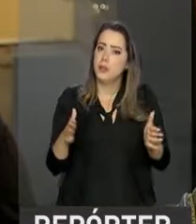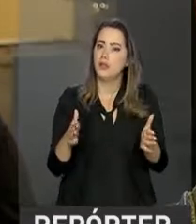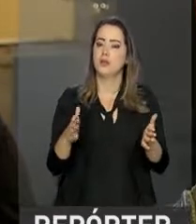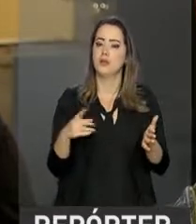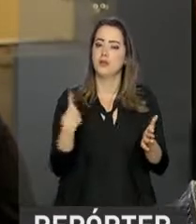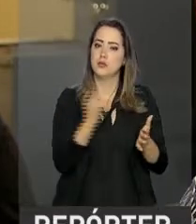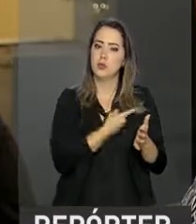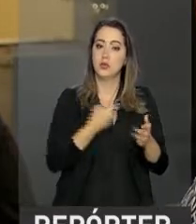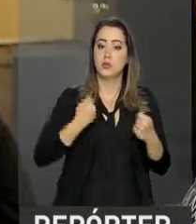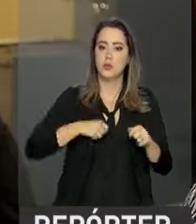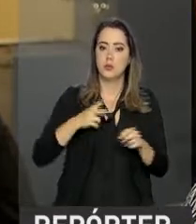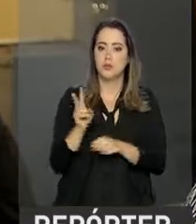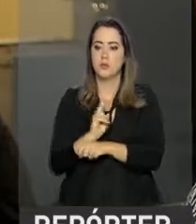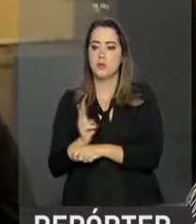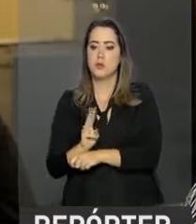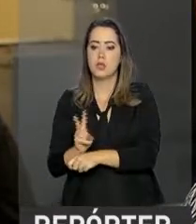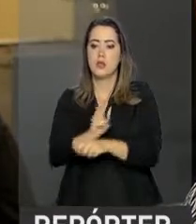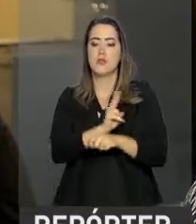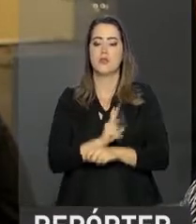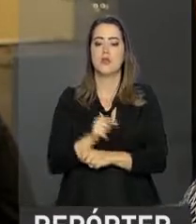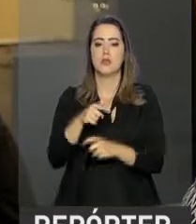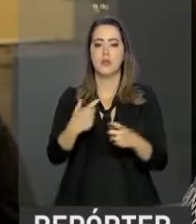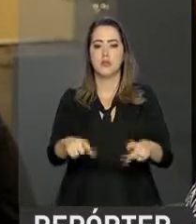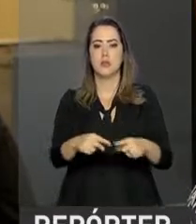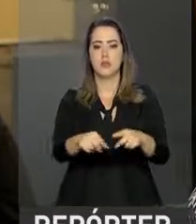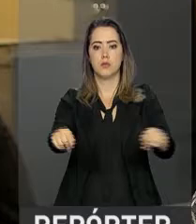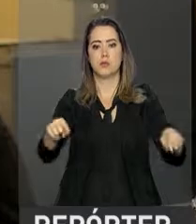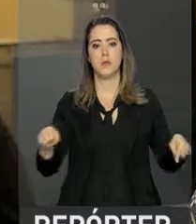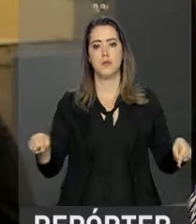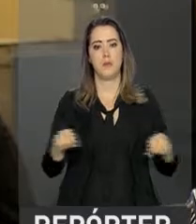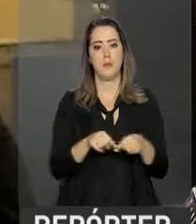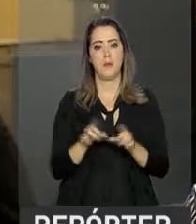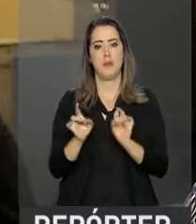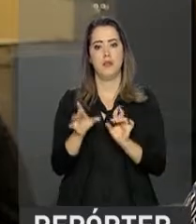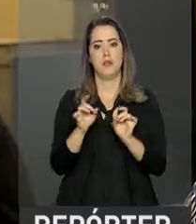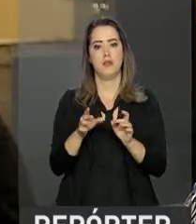é a nossa obrigação realizar fiscalização em cima dessas lojas que vendem armas e munições também.